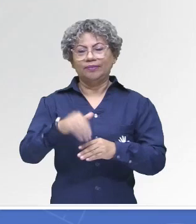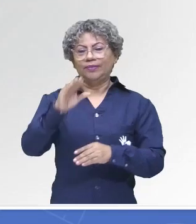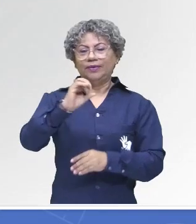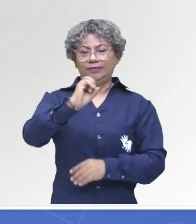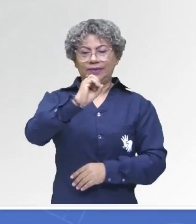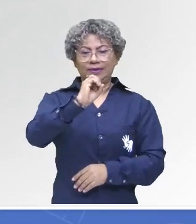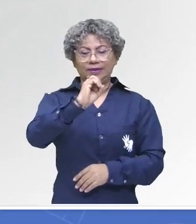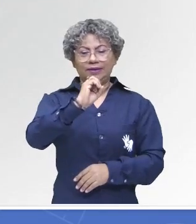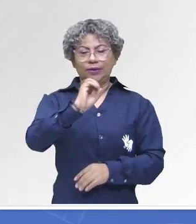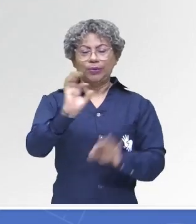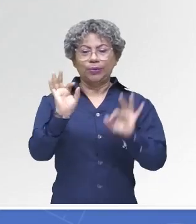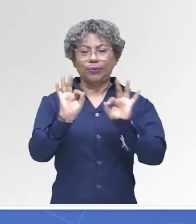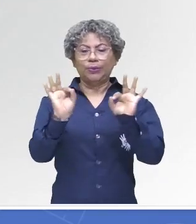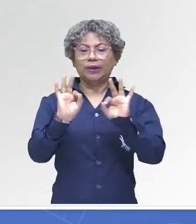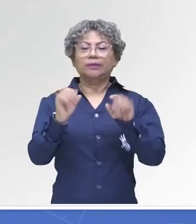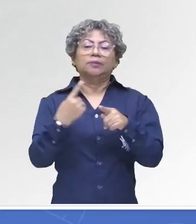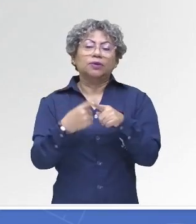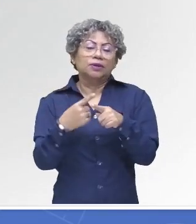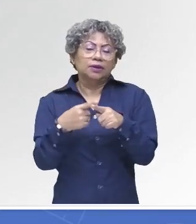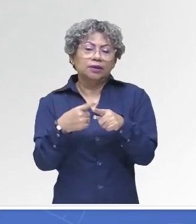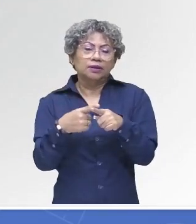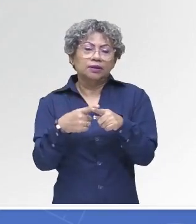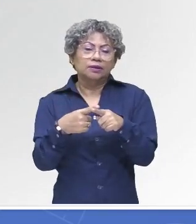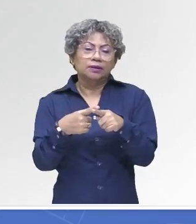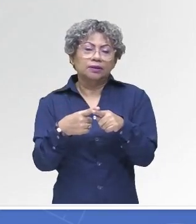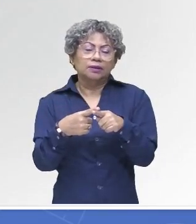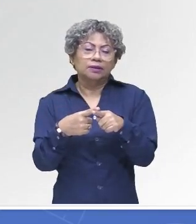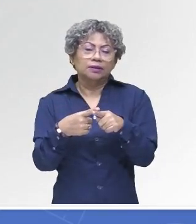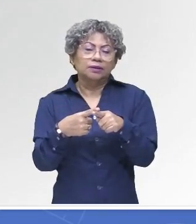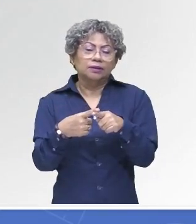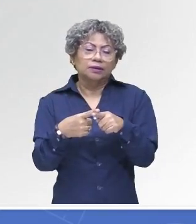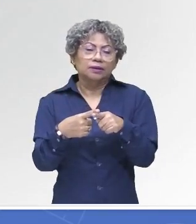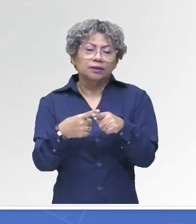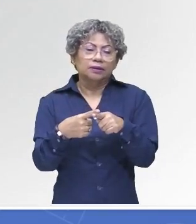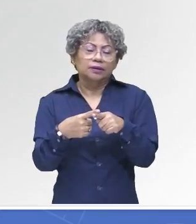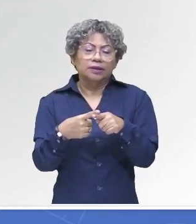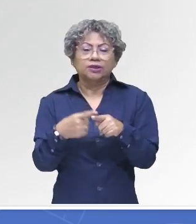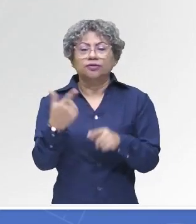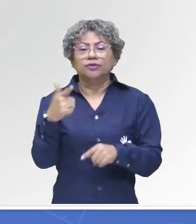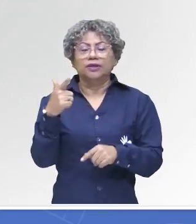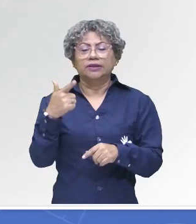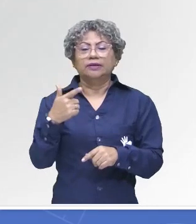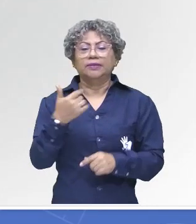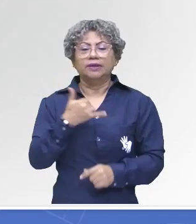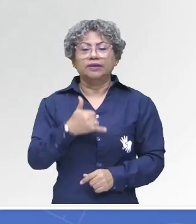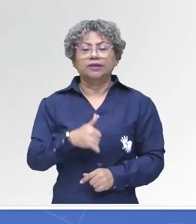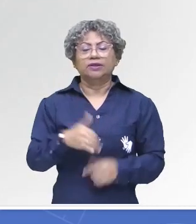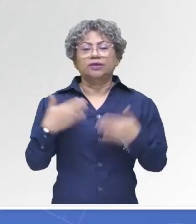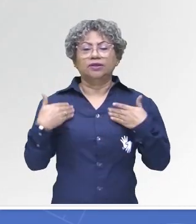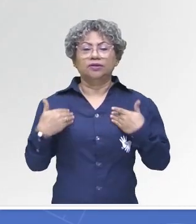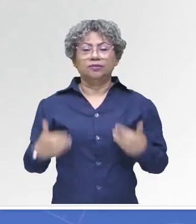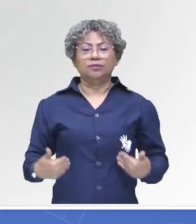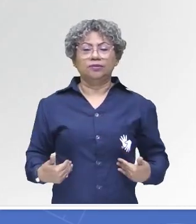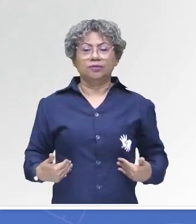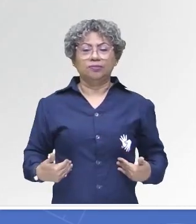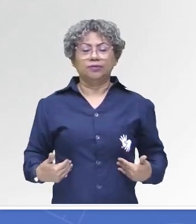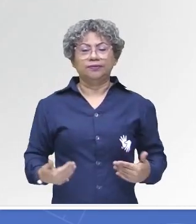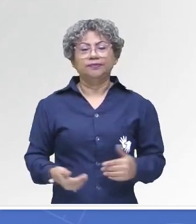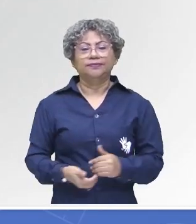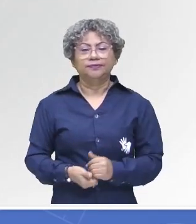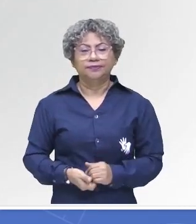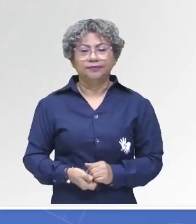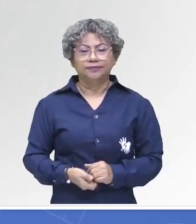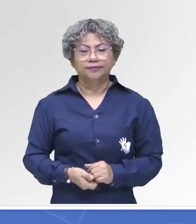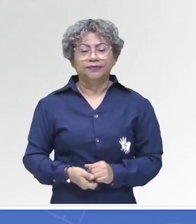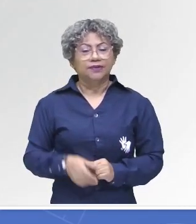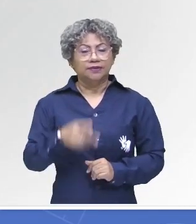Nada pode atingir o 0 Kelvin, por quê? Porque aí nós não teríamos mais energia. Claro, cabe aqui